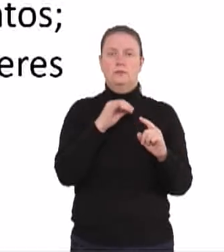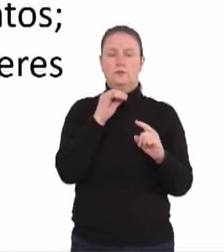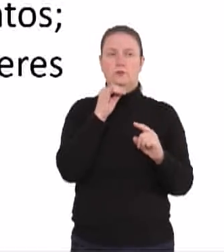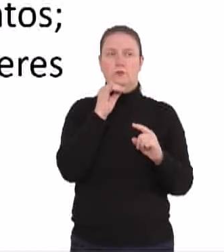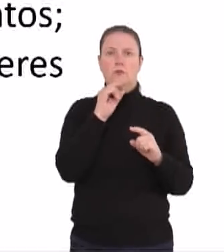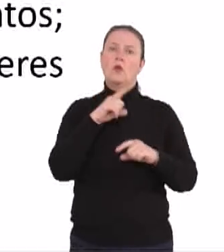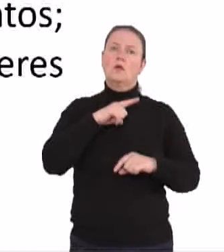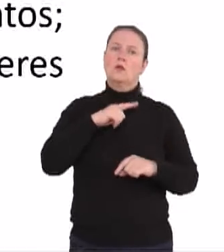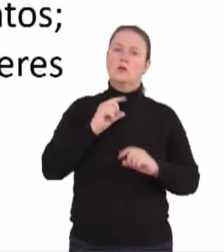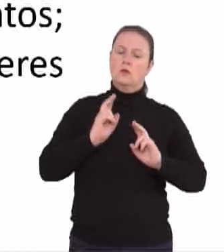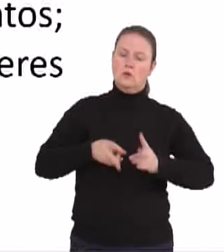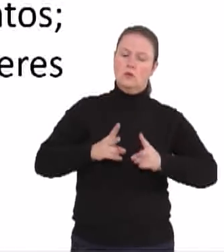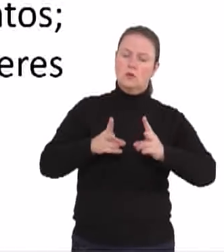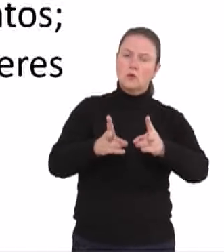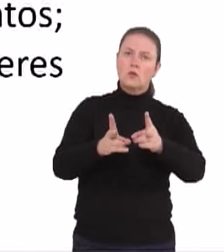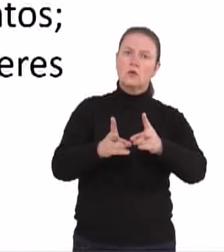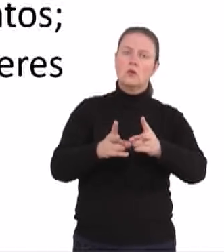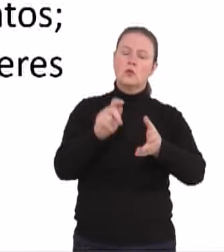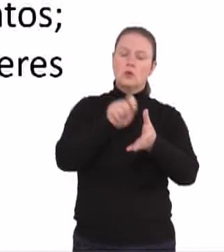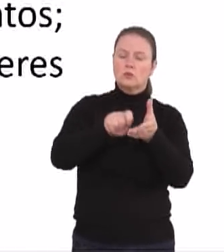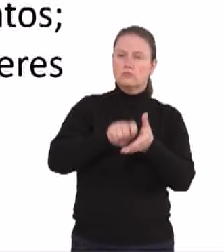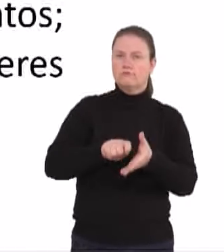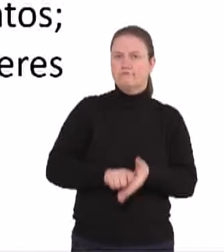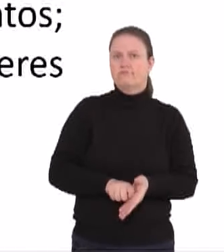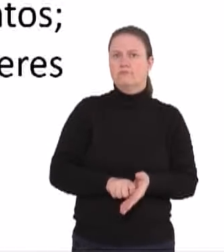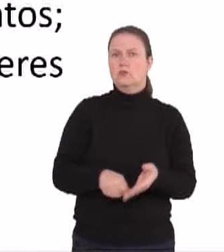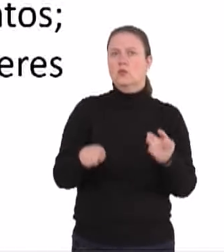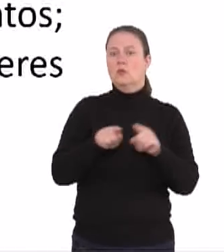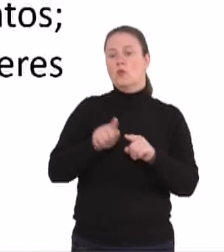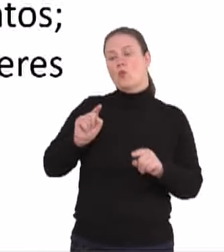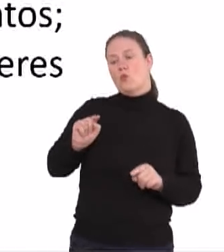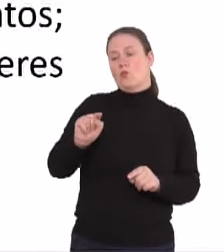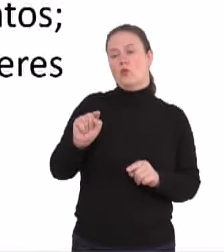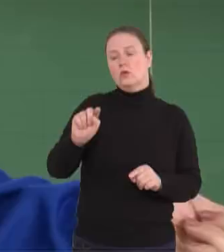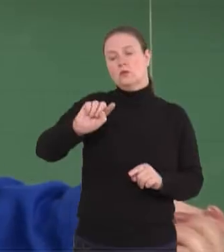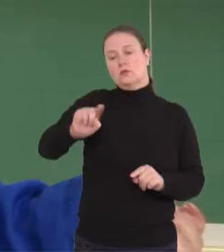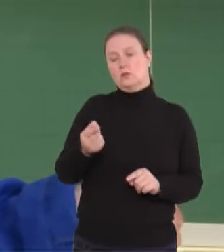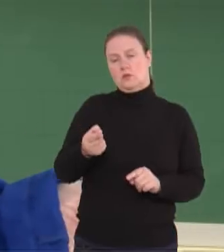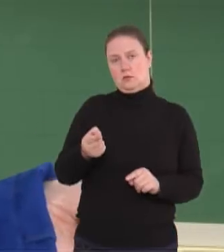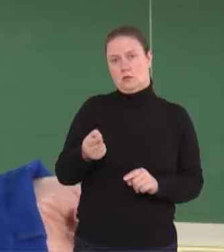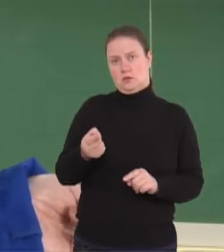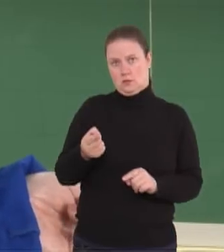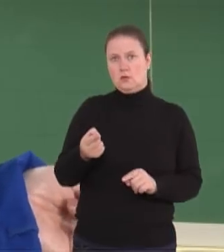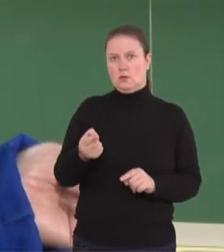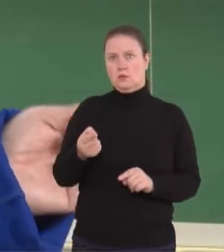função. E na sequência, o escritor opta por colocar o ponto e a vírgula. O